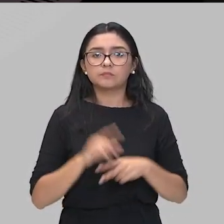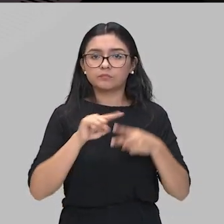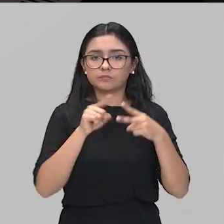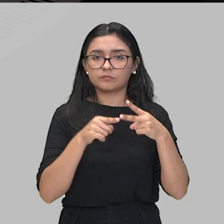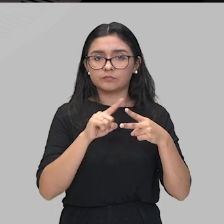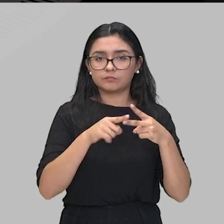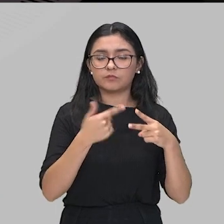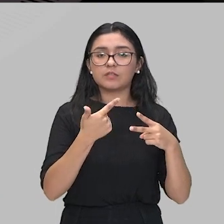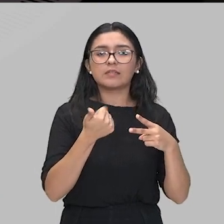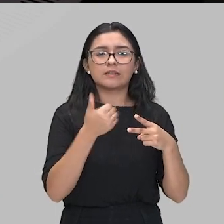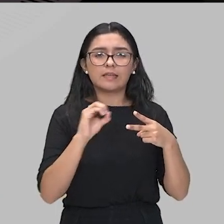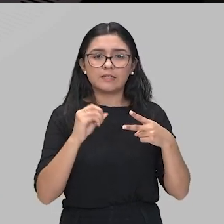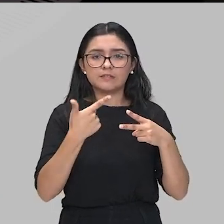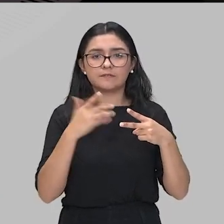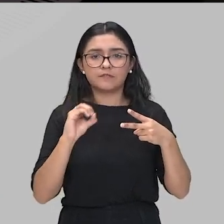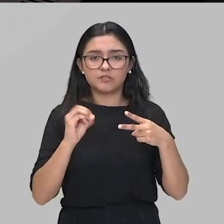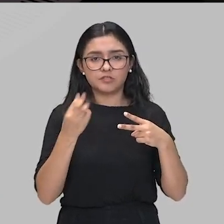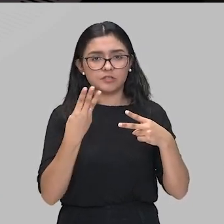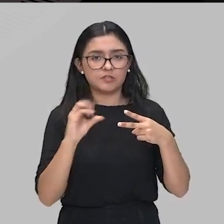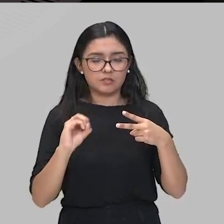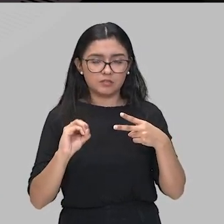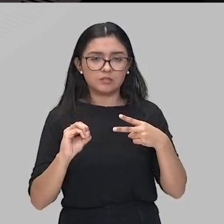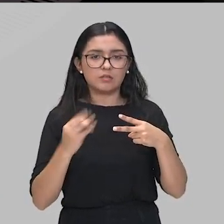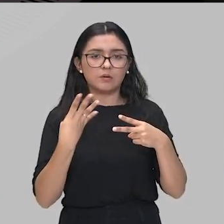10, 20, 30,